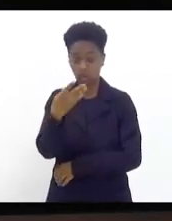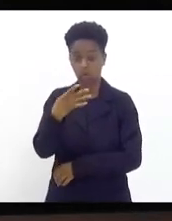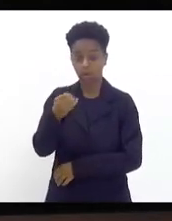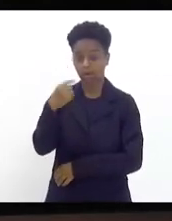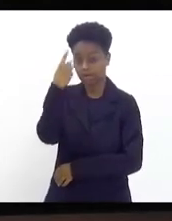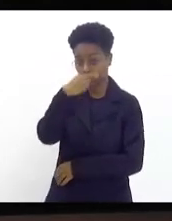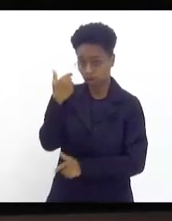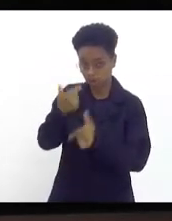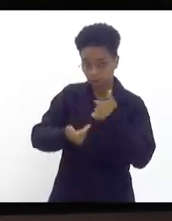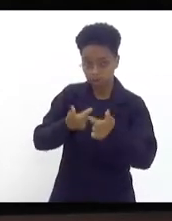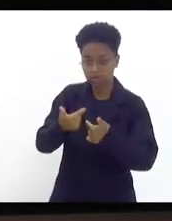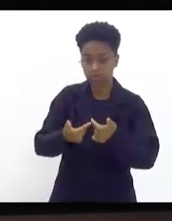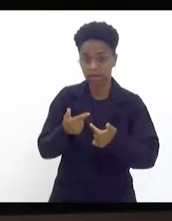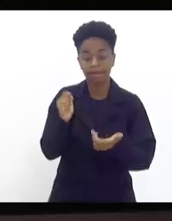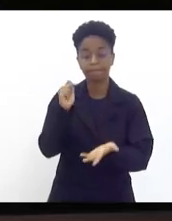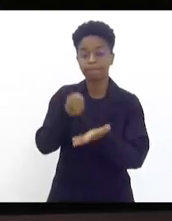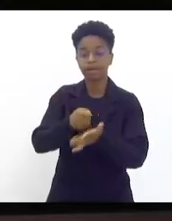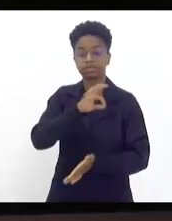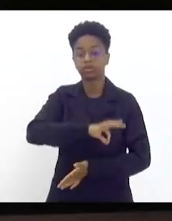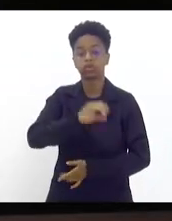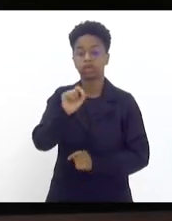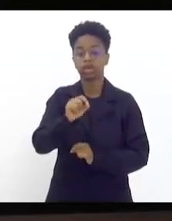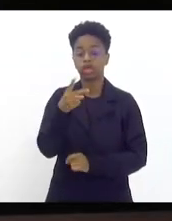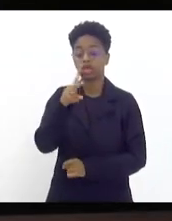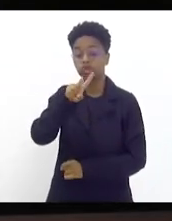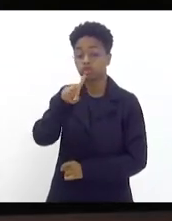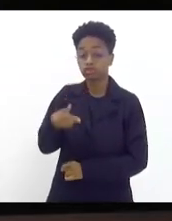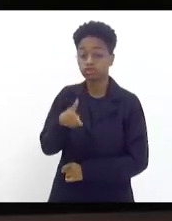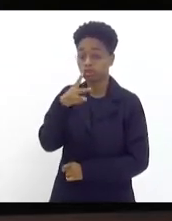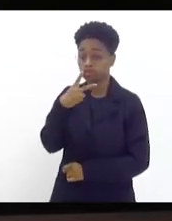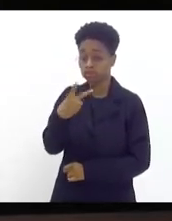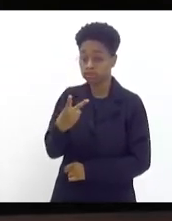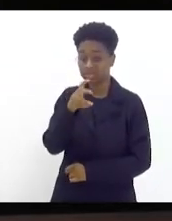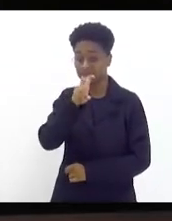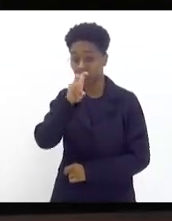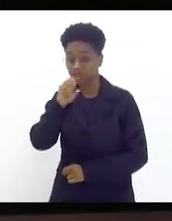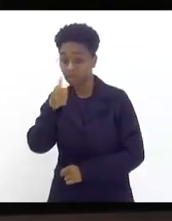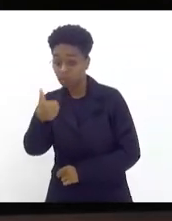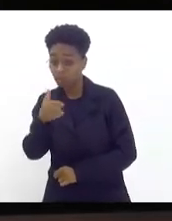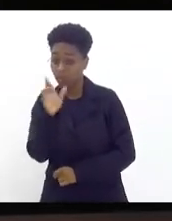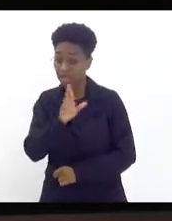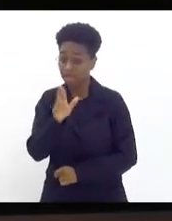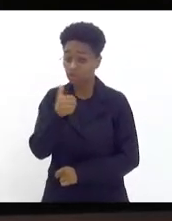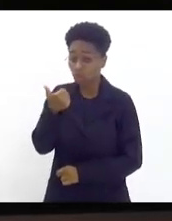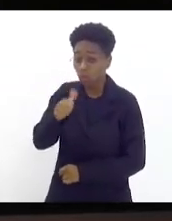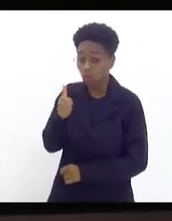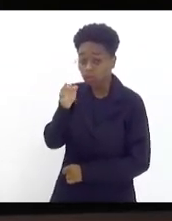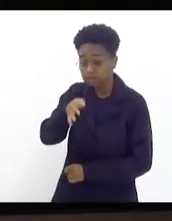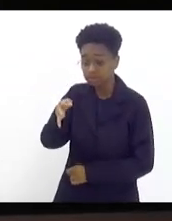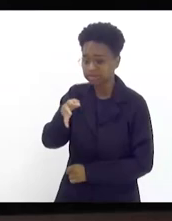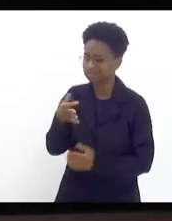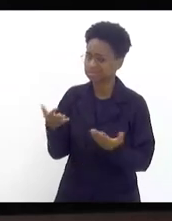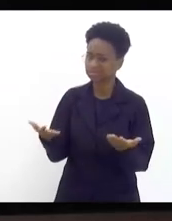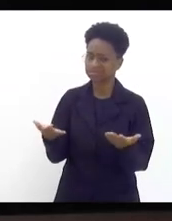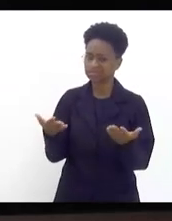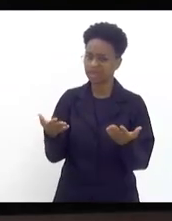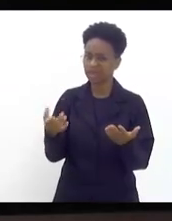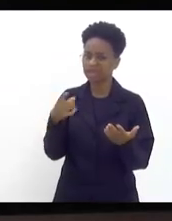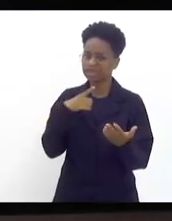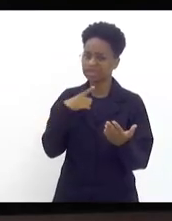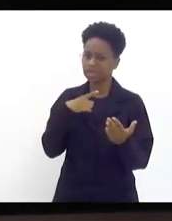horas é o piso é 2.251 e 11 centavos ou seja tem a gente tem